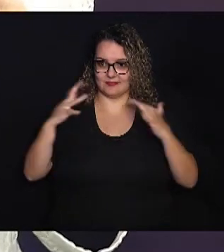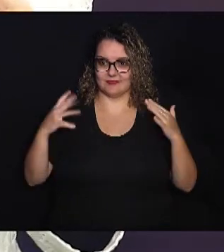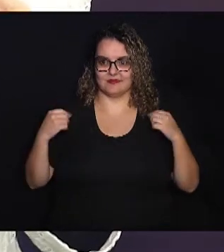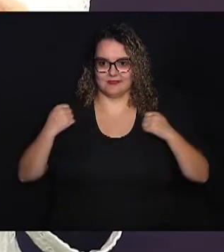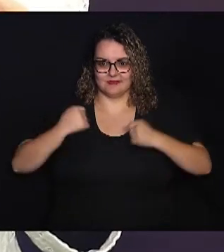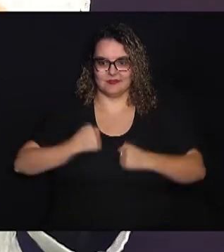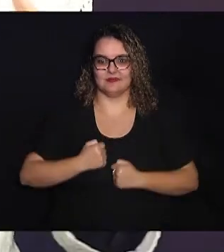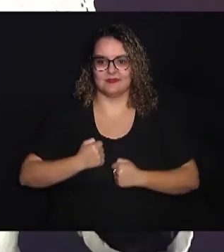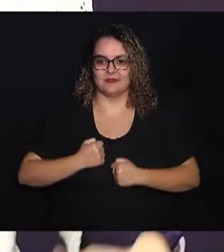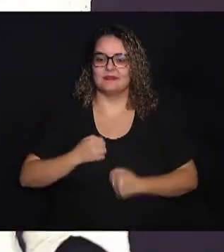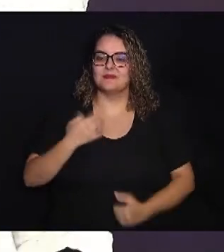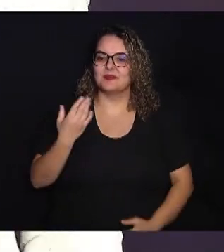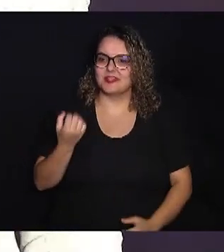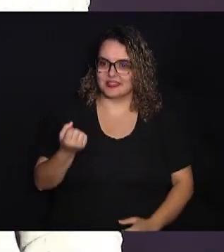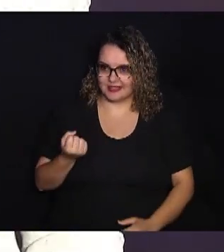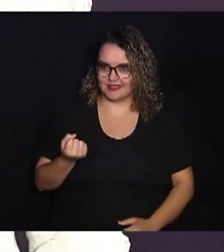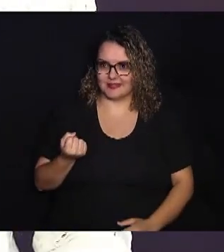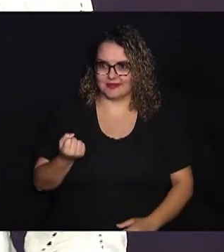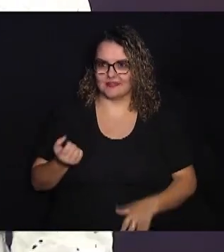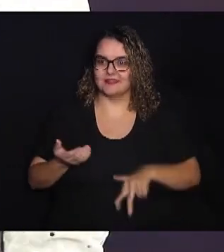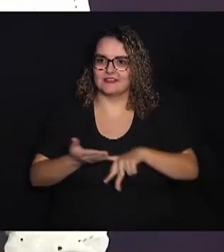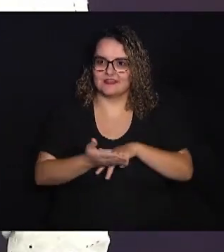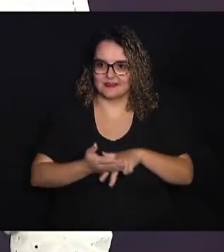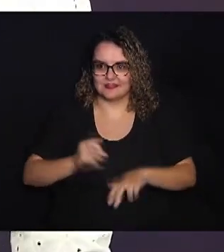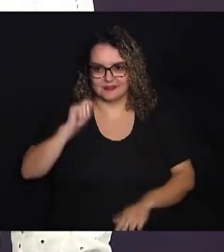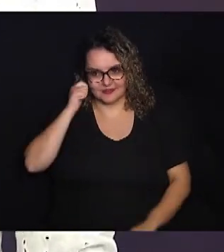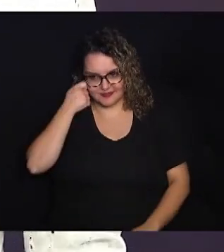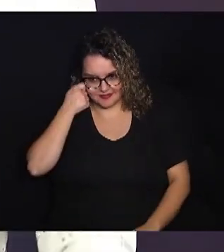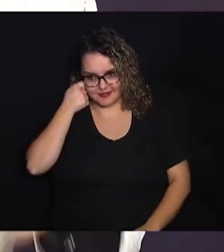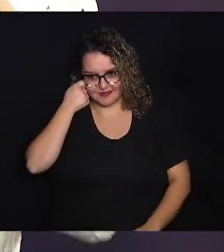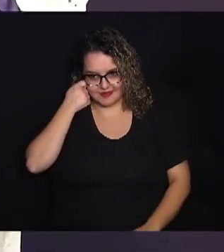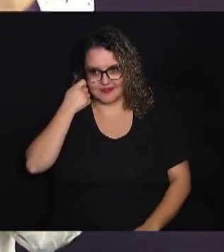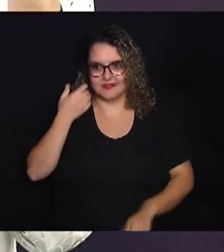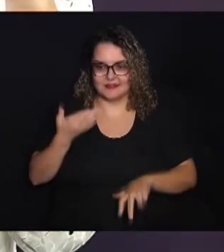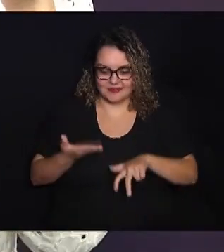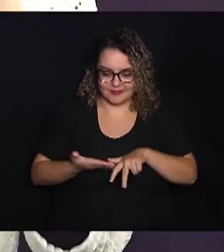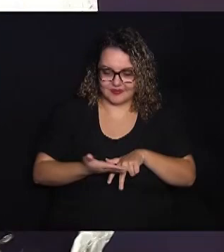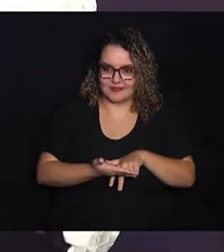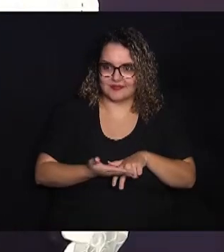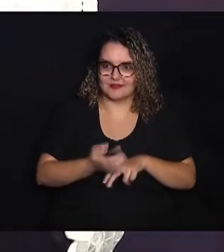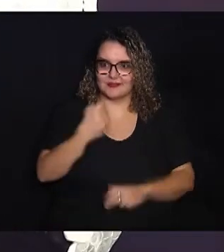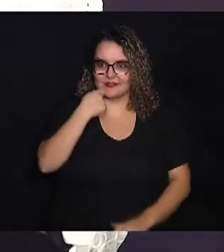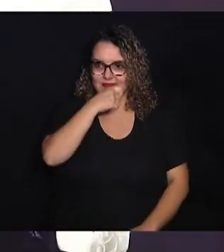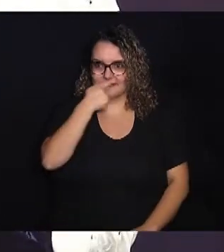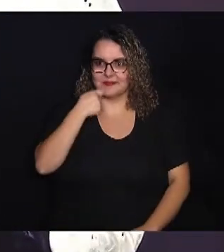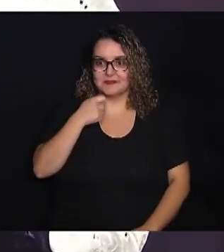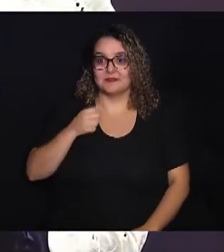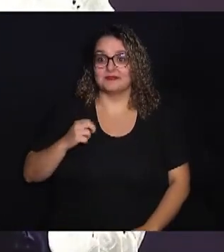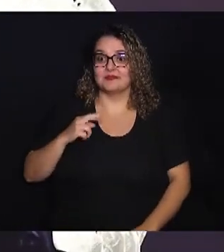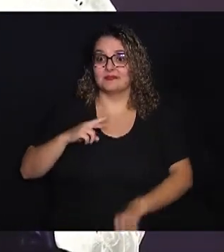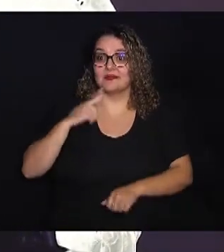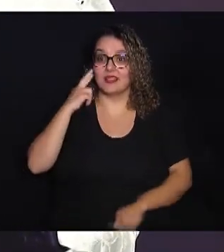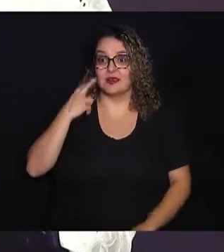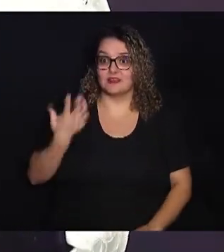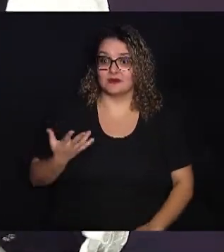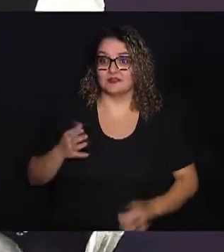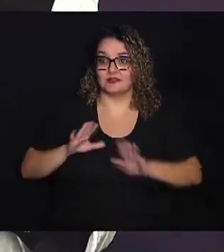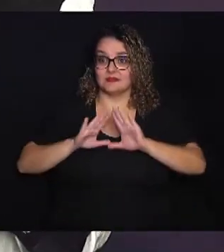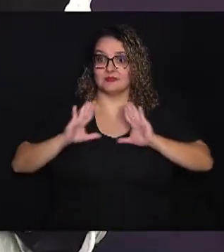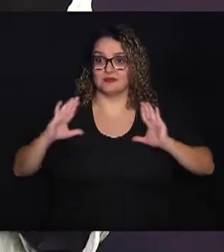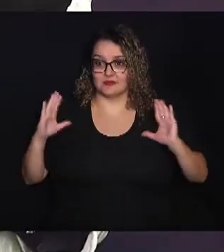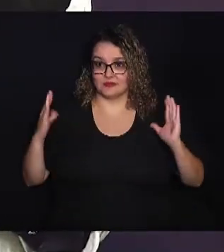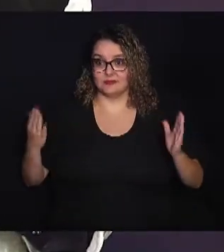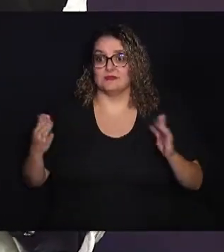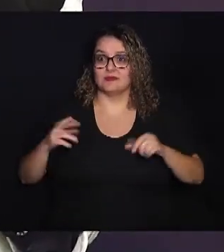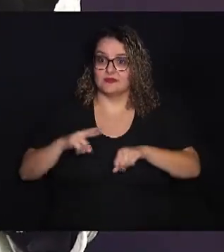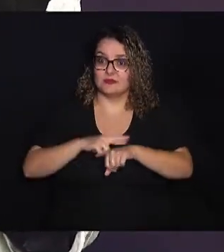casaco é branco e uma saia preta até a altura dos joelhos e um batom pink. O cenário aqui também é um roxo